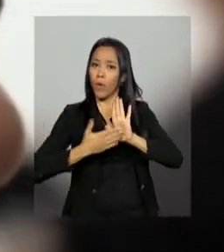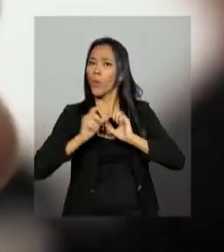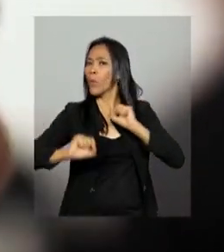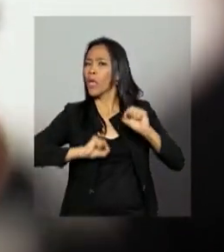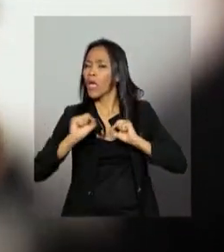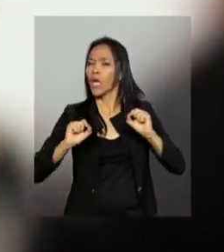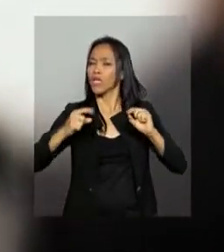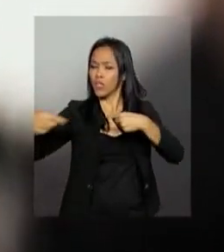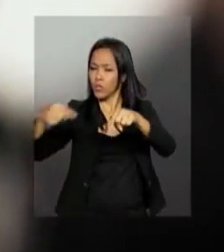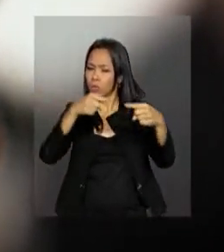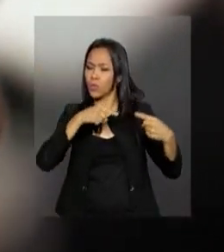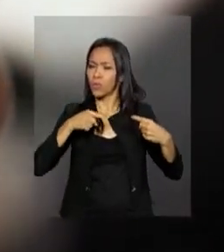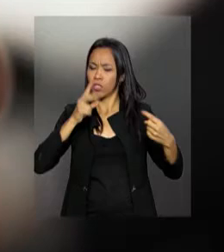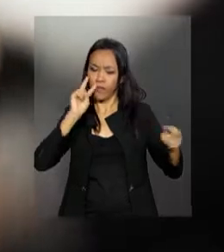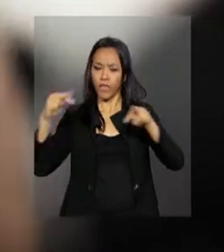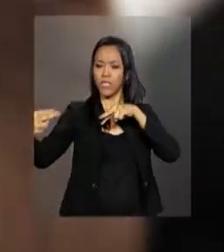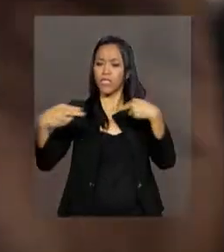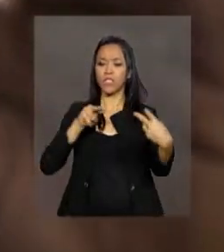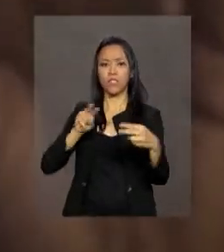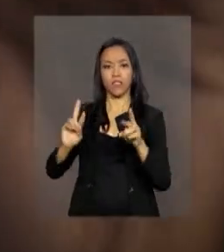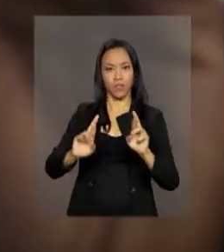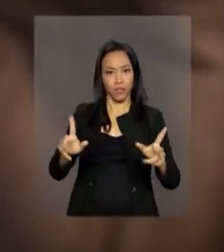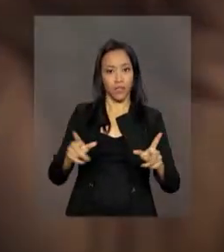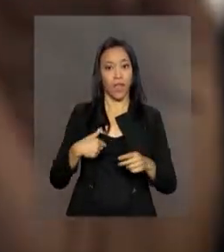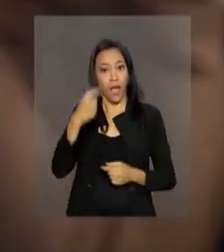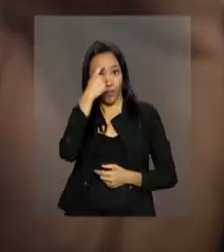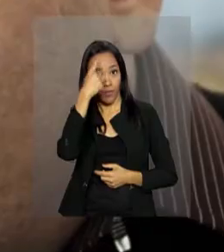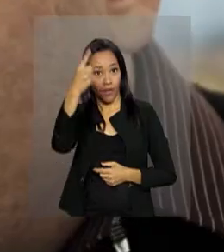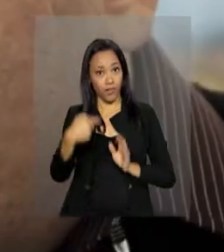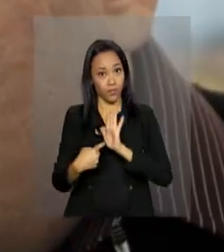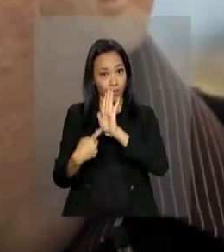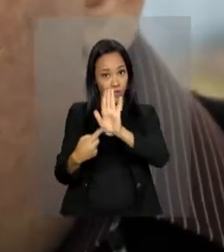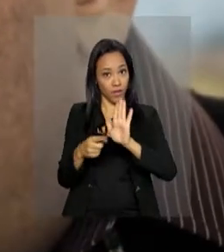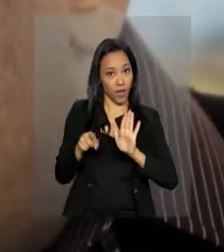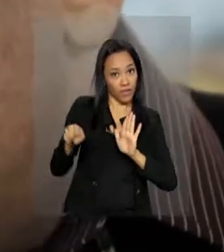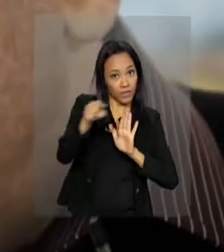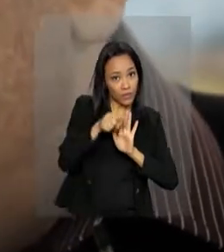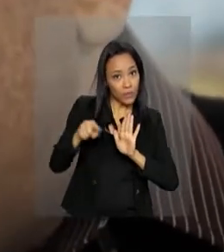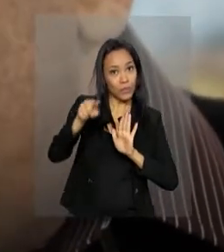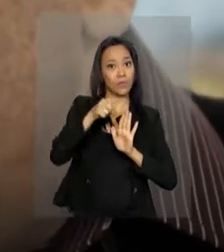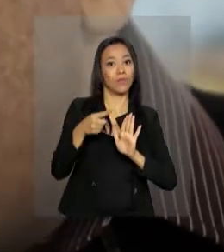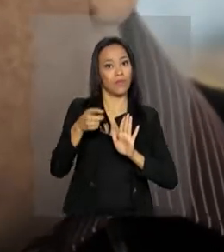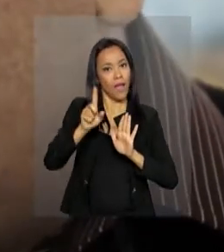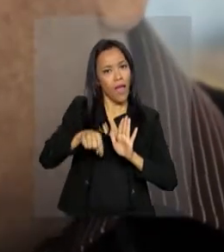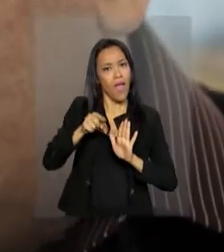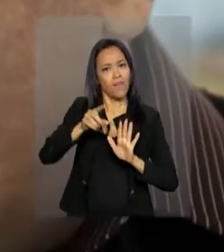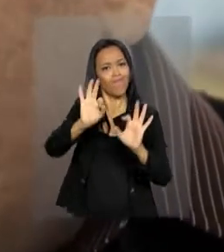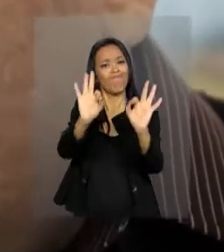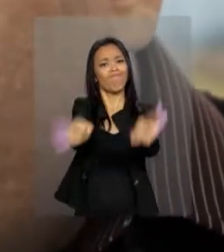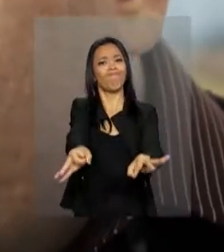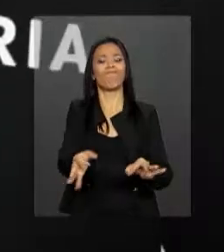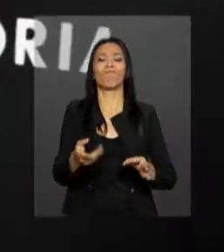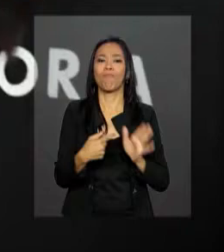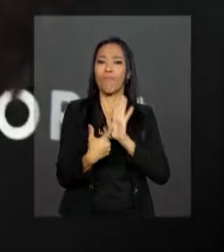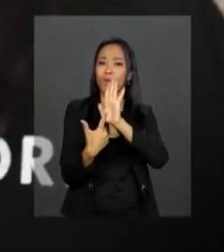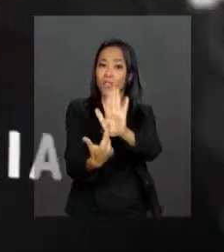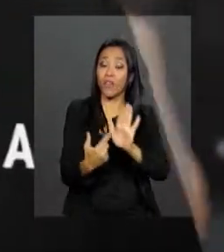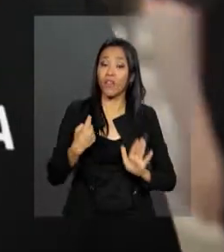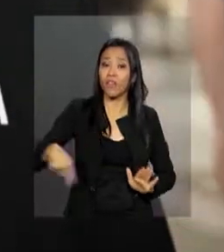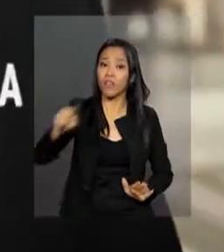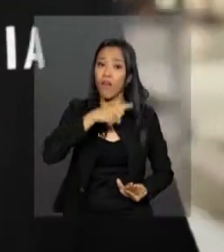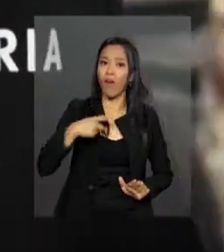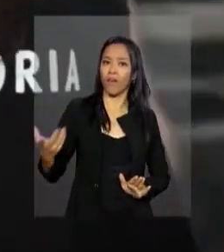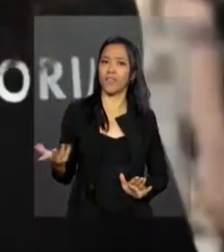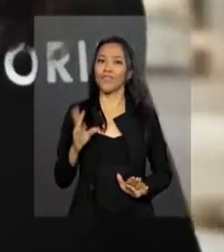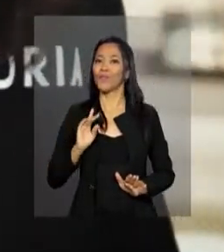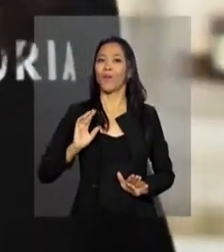discuta diferentes maneiras de ver. A ideia da exposição, como foi concebida, é exatamente mostrar que nós não